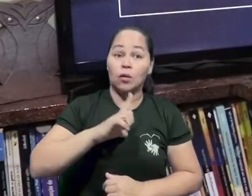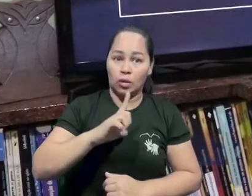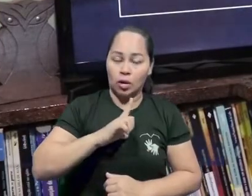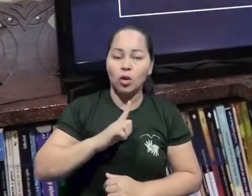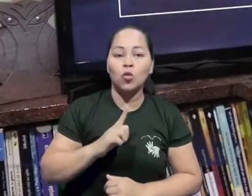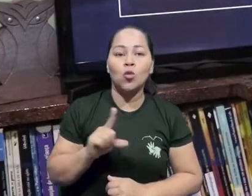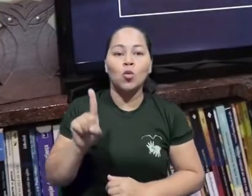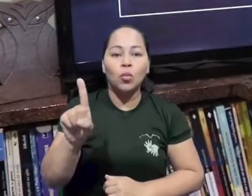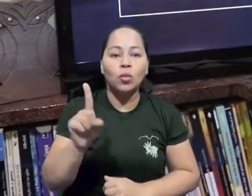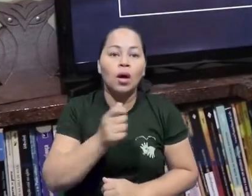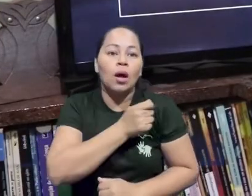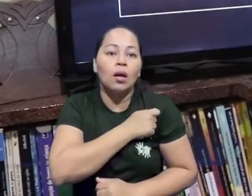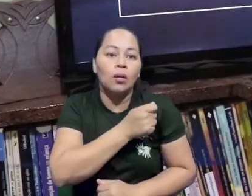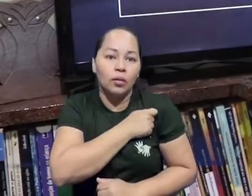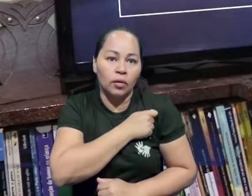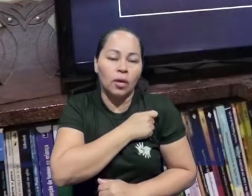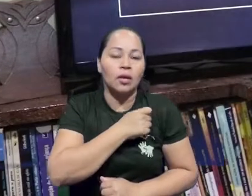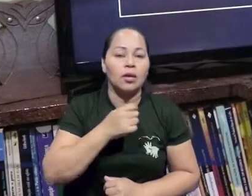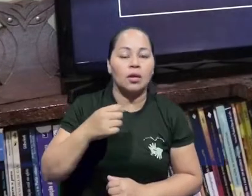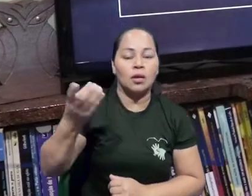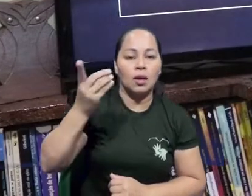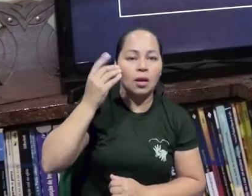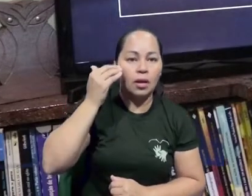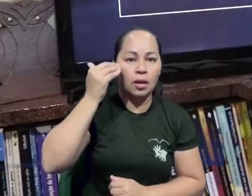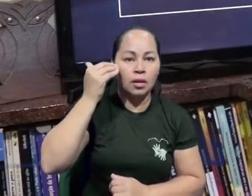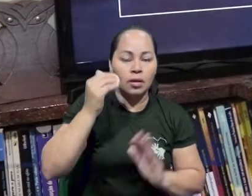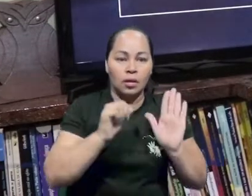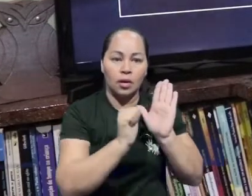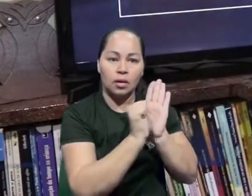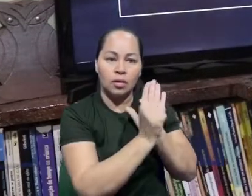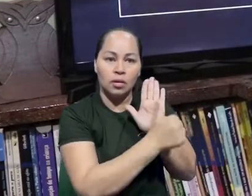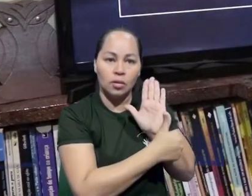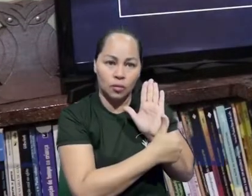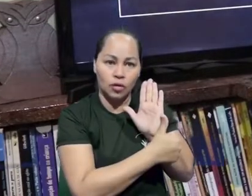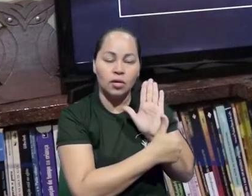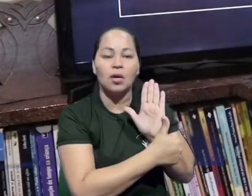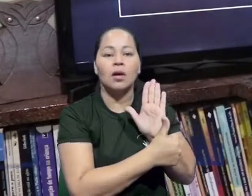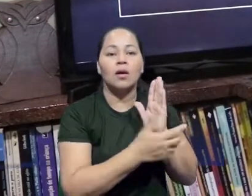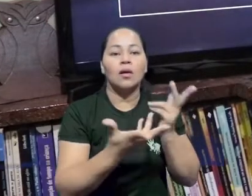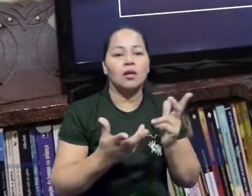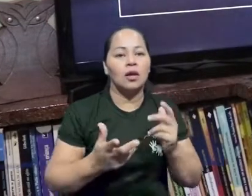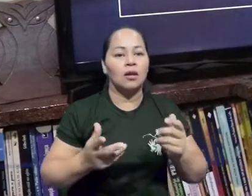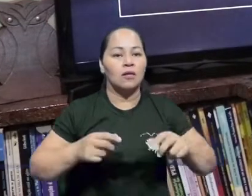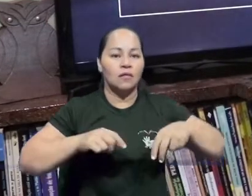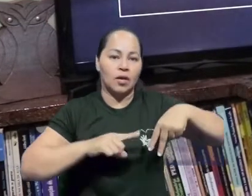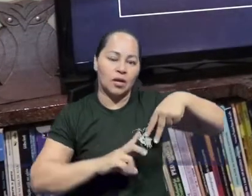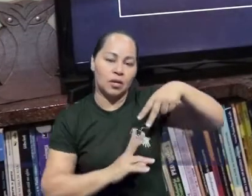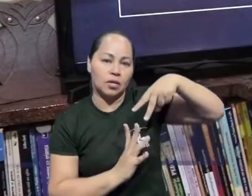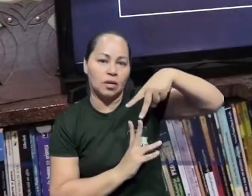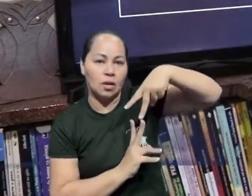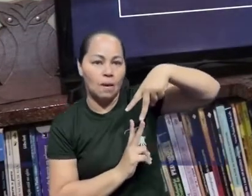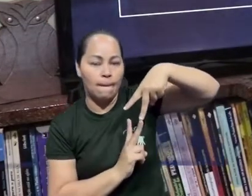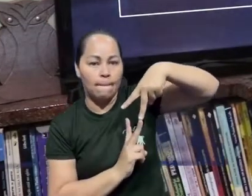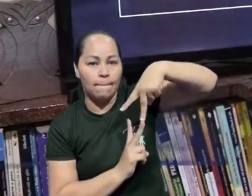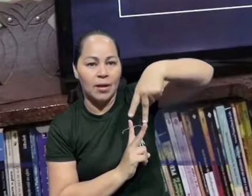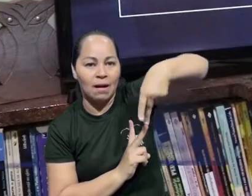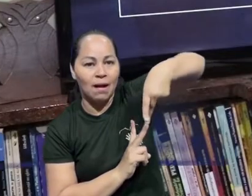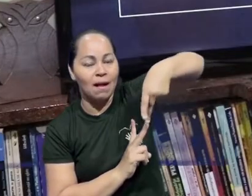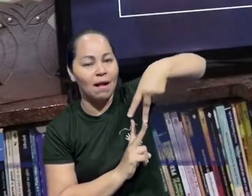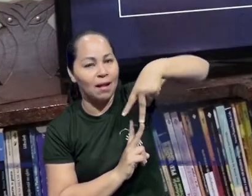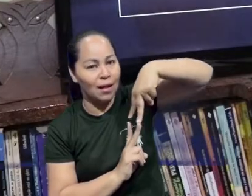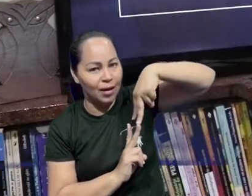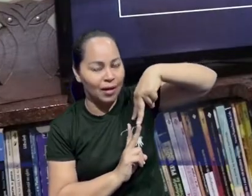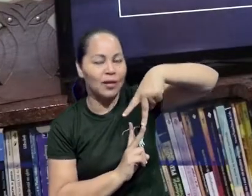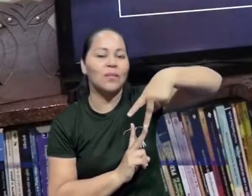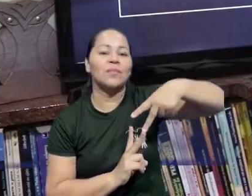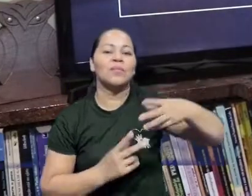tenho uma aluna com síndrome de Down que ela faz balé e ela desenvolve maravilhosamente bem a comunicação,